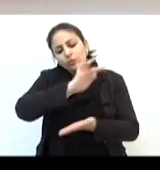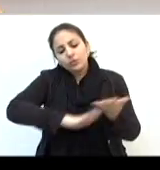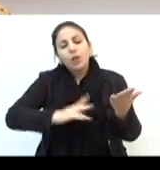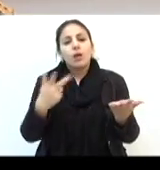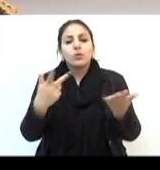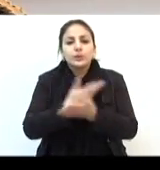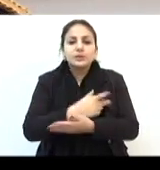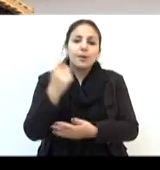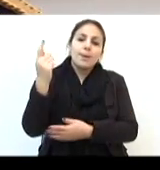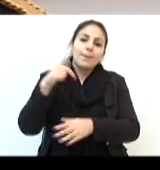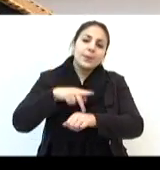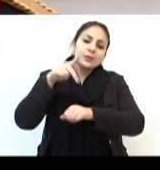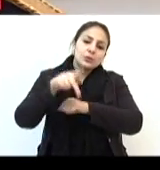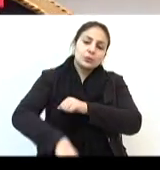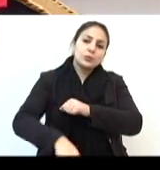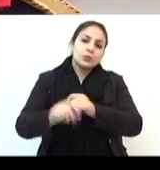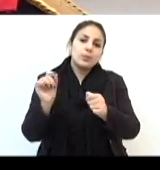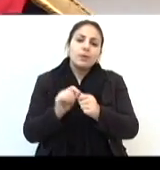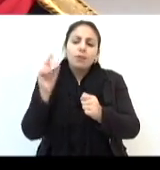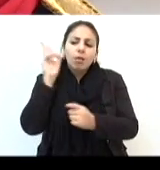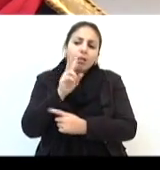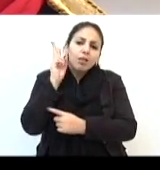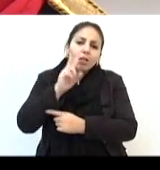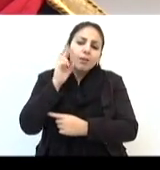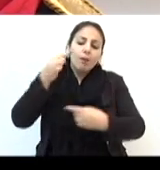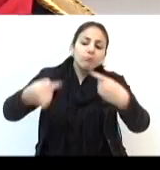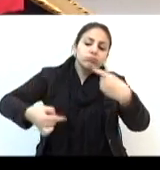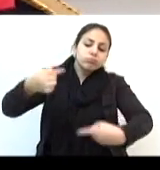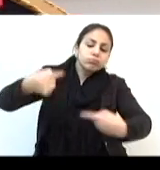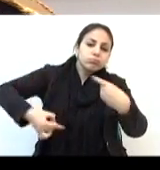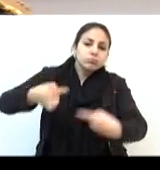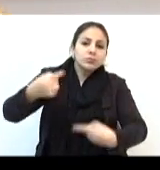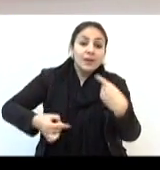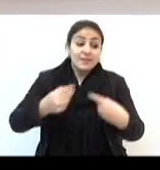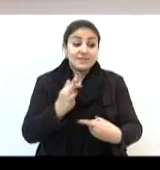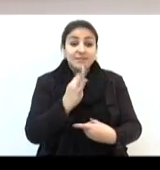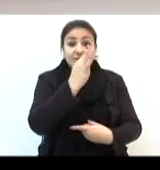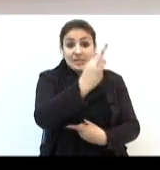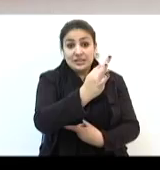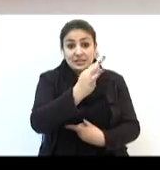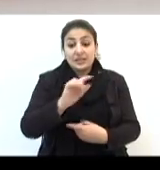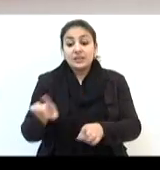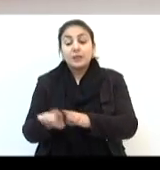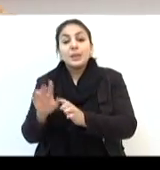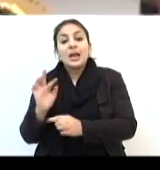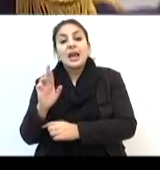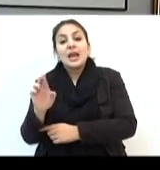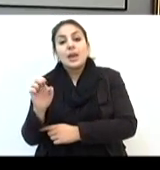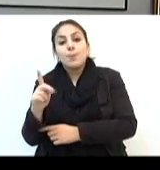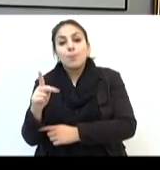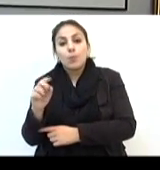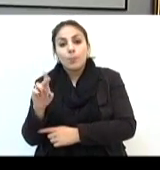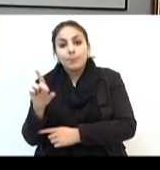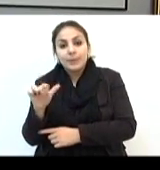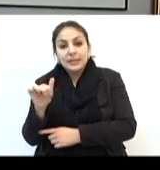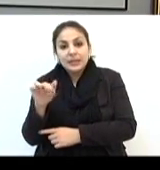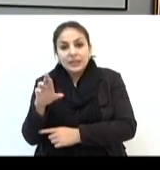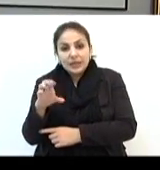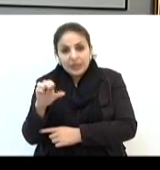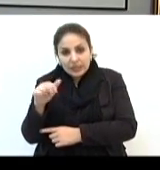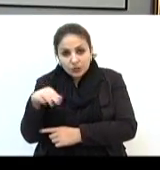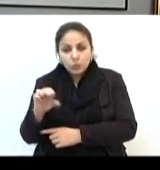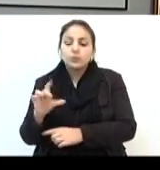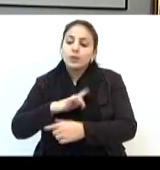no distrito de Passo Fundo para lembrar o confronto entre federalistas e republicanos. Vai ter uma tertúlia à